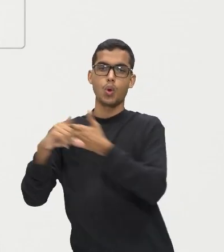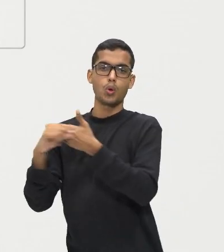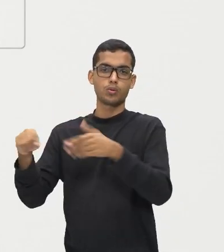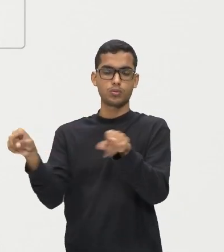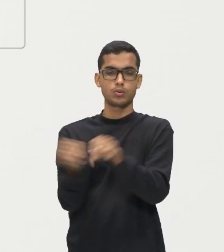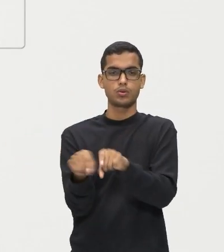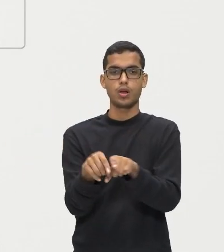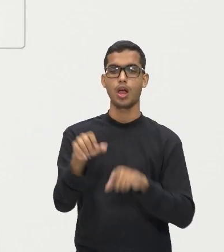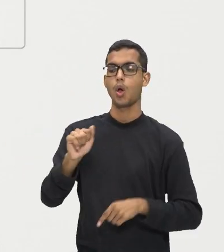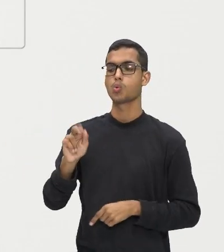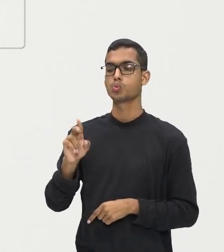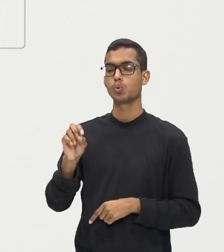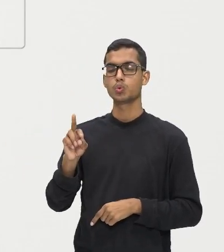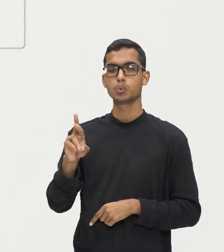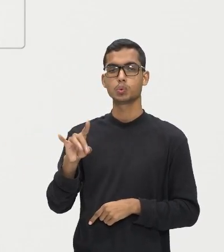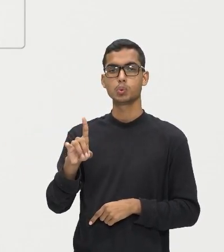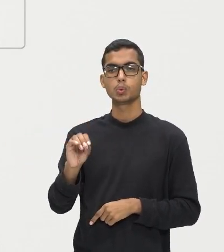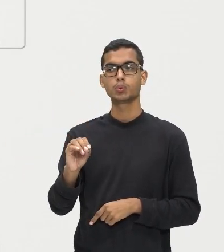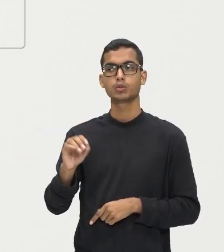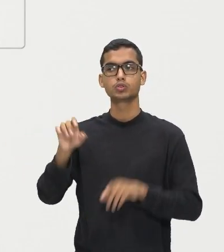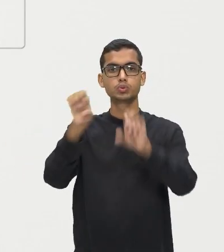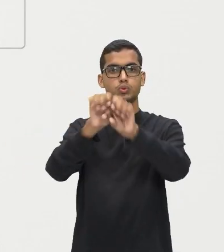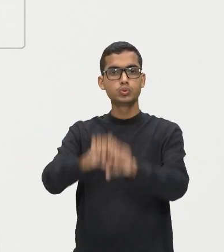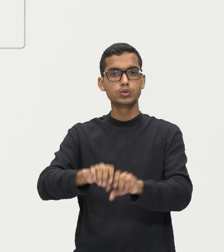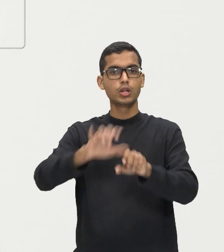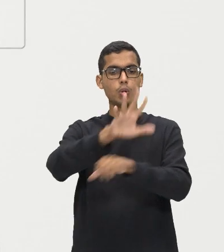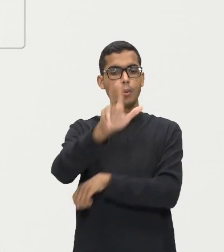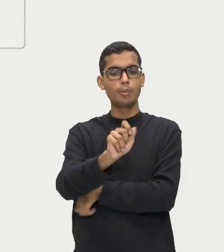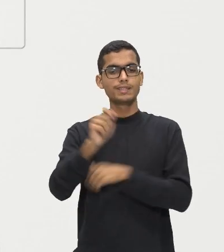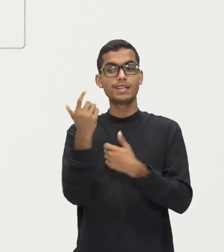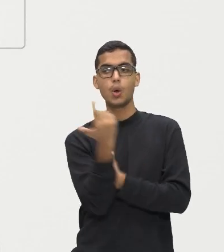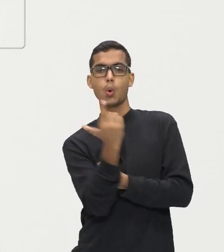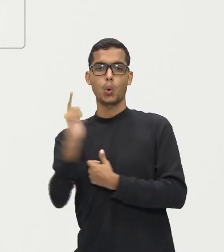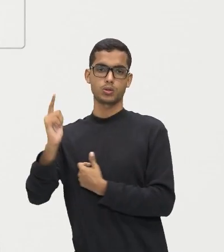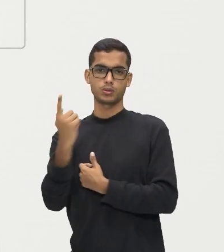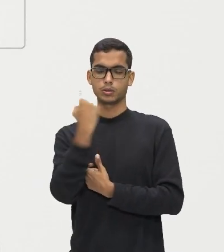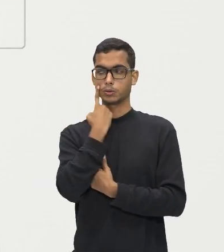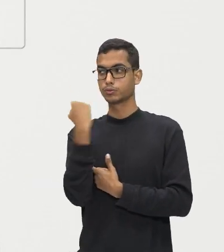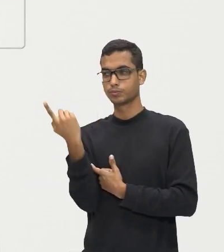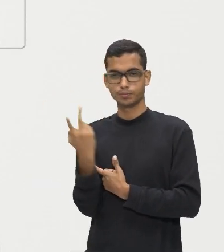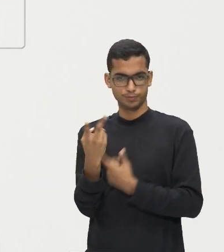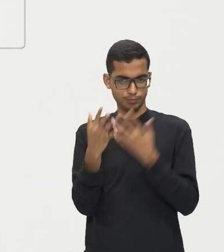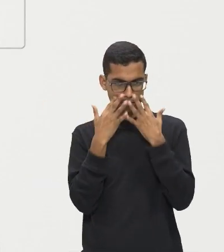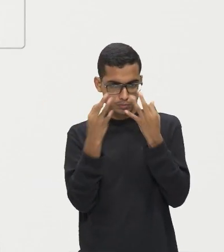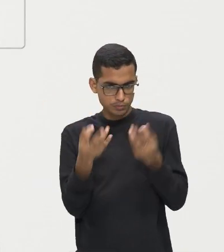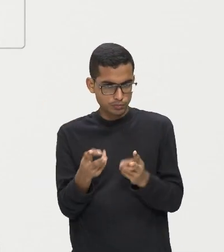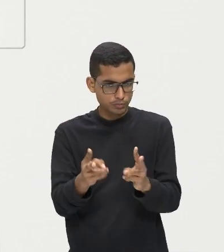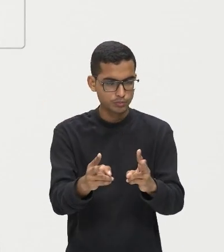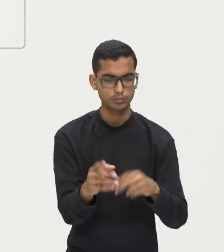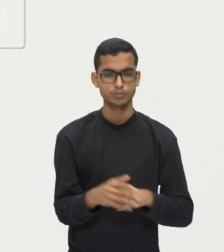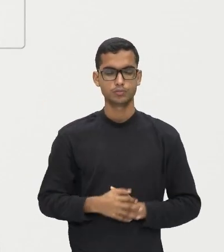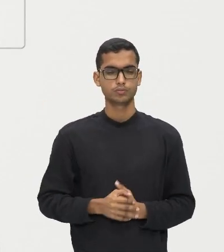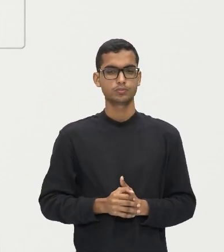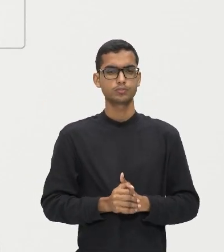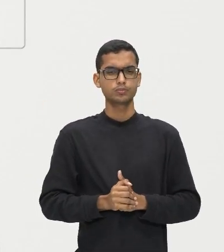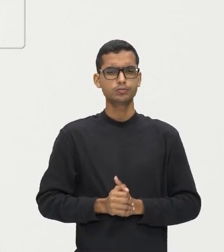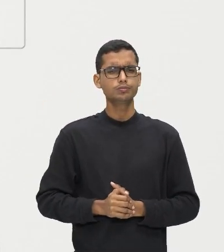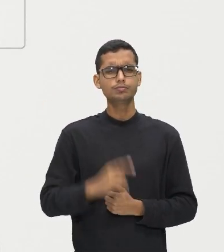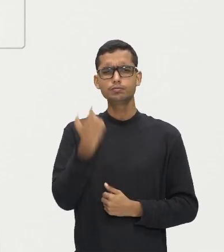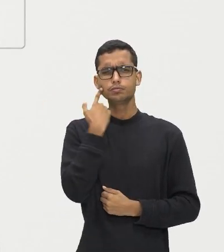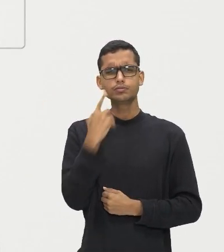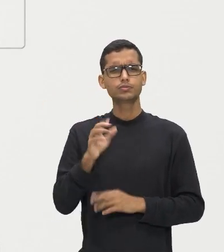outra configuração do mapa. O que a gente consegue, então, de mais informações compreender desse mapa? O que são esses